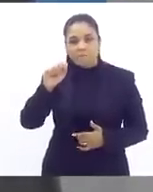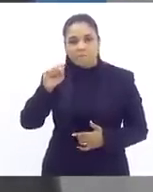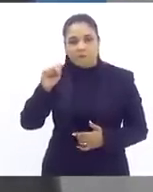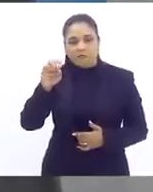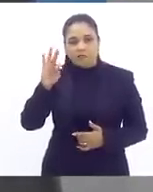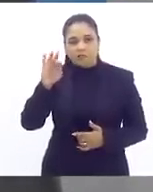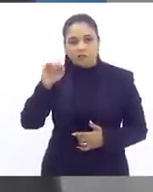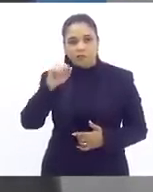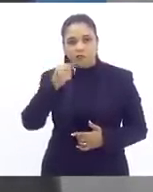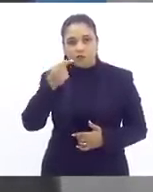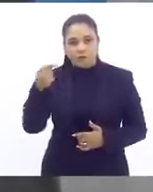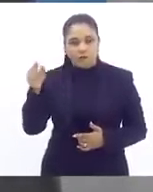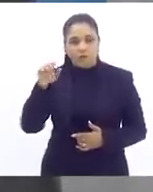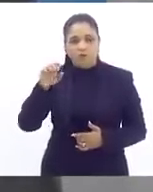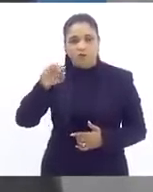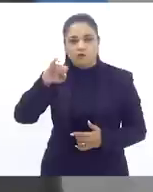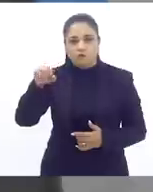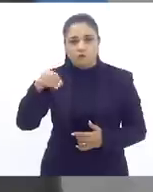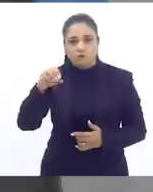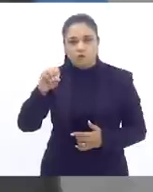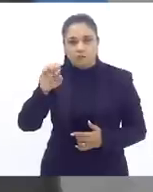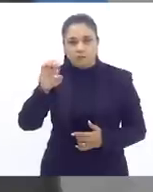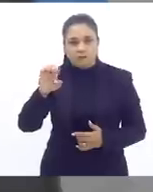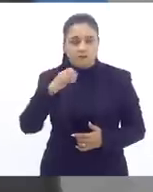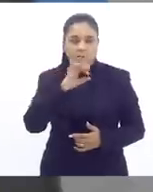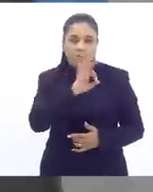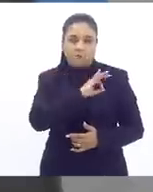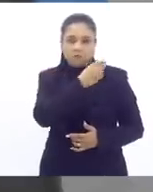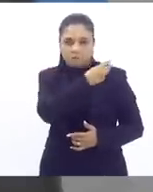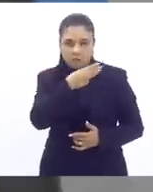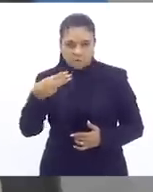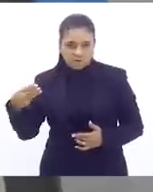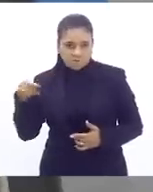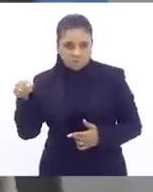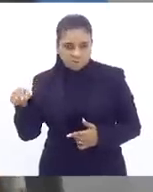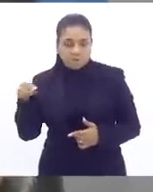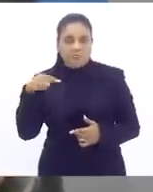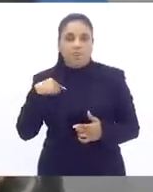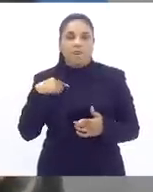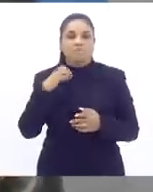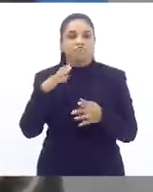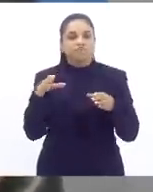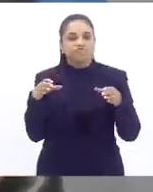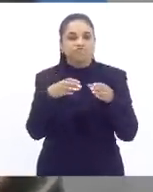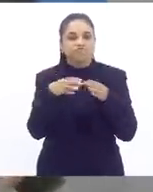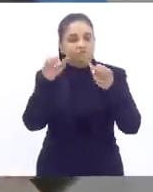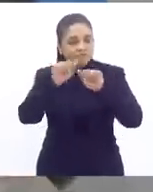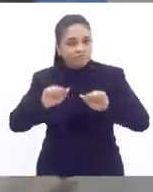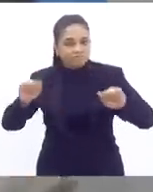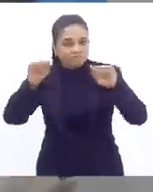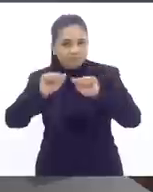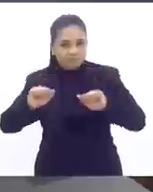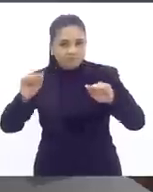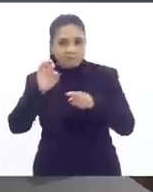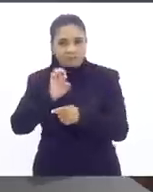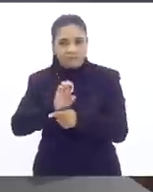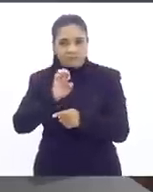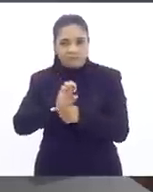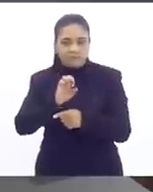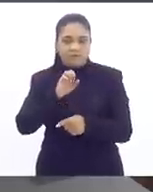da Polícia Militar que é da Associação dos militares estaduais do Rio de Janeiro